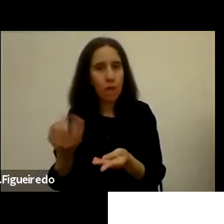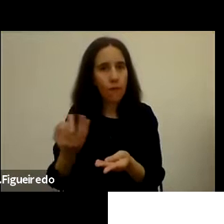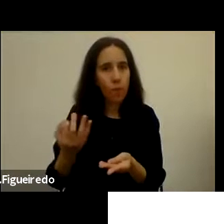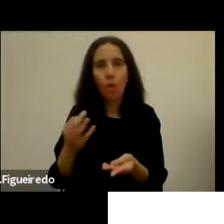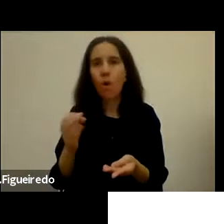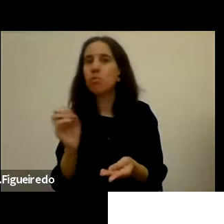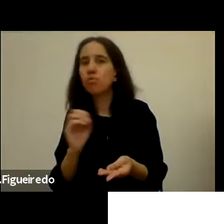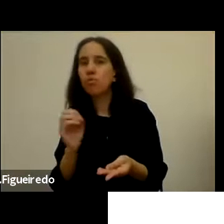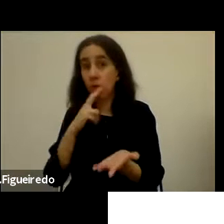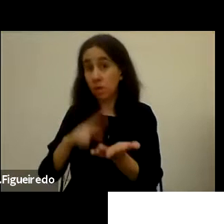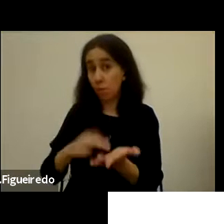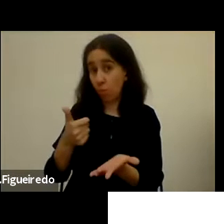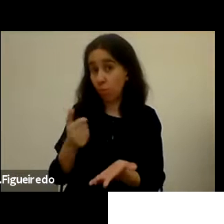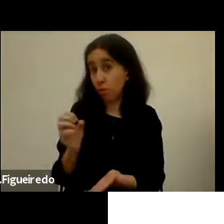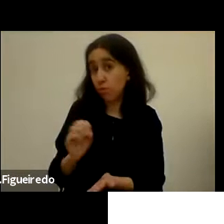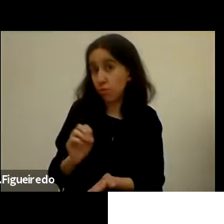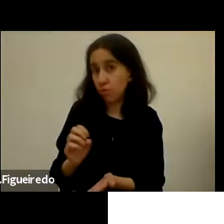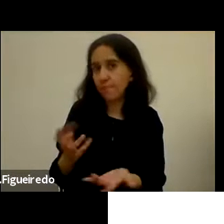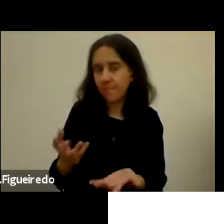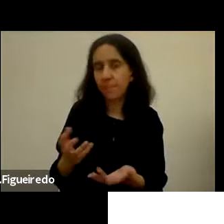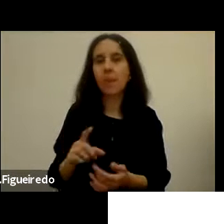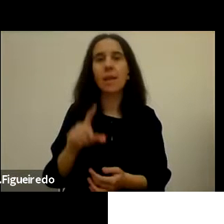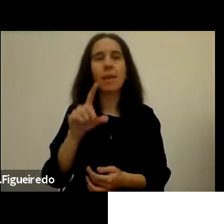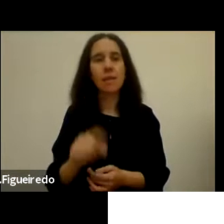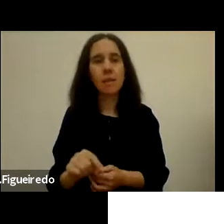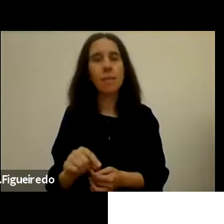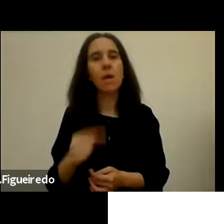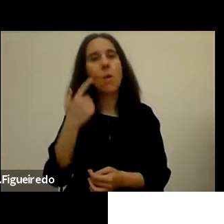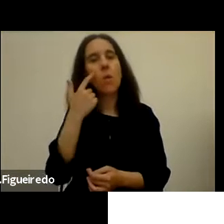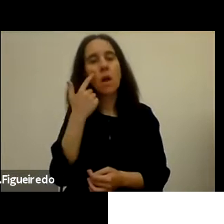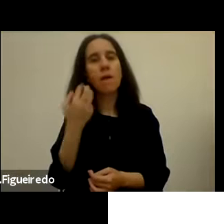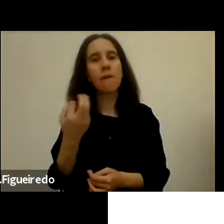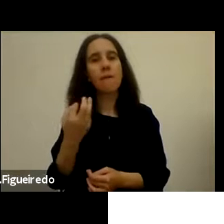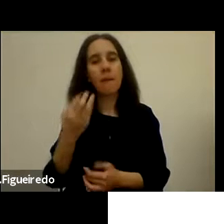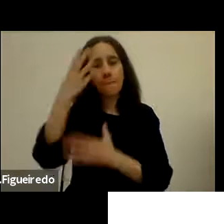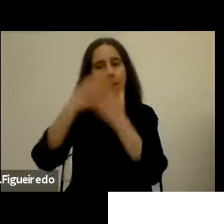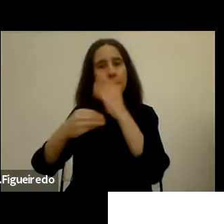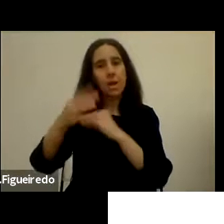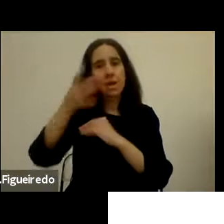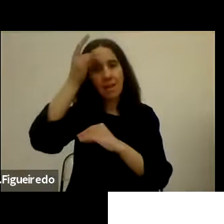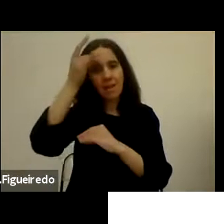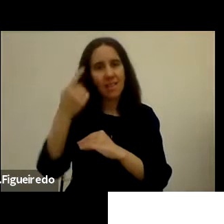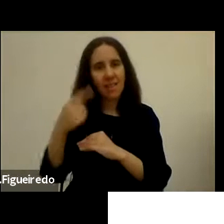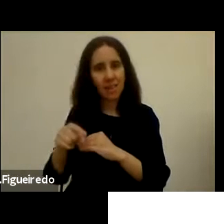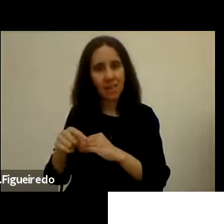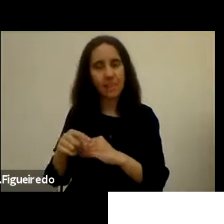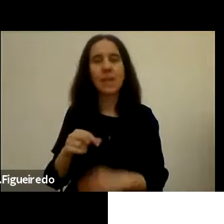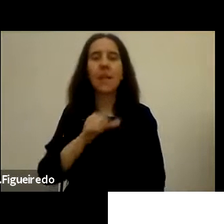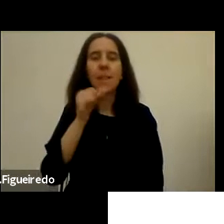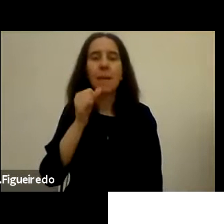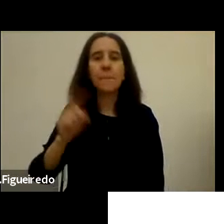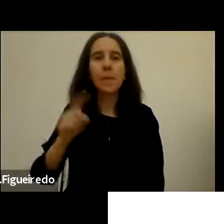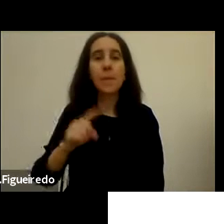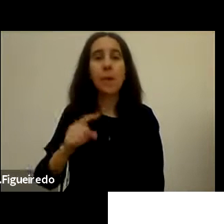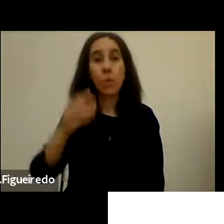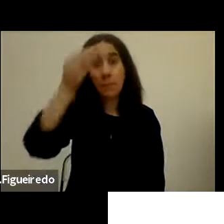boa razão para não ter sido. E também que tenham sido capturadas as lições aprendidas. E muitas vezes, quando nós olhamos para as